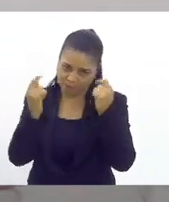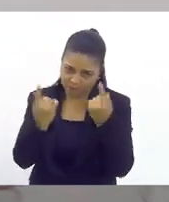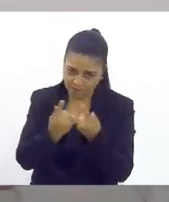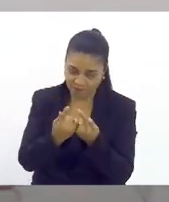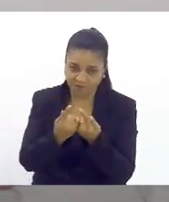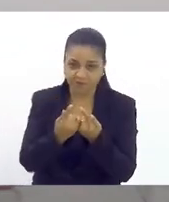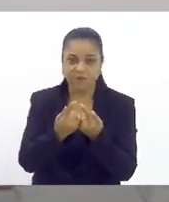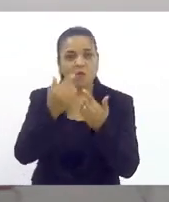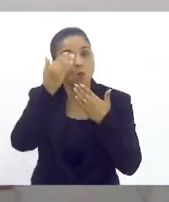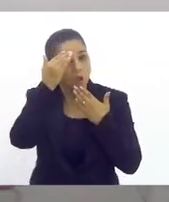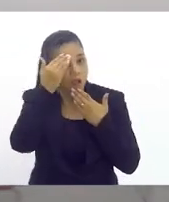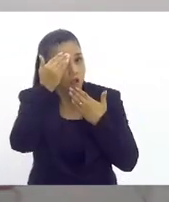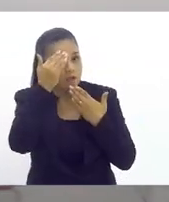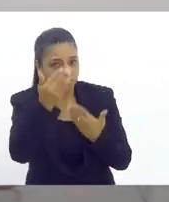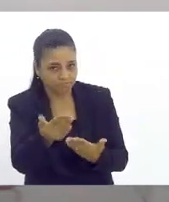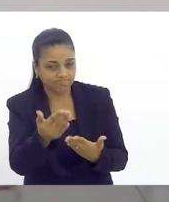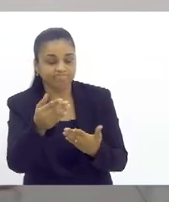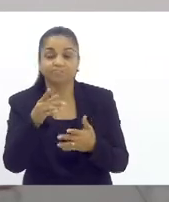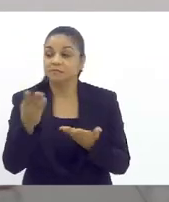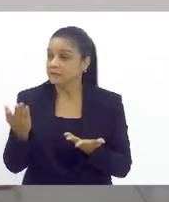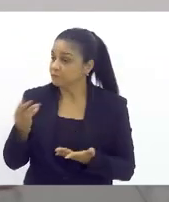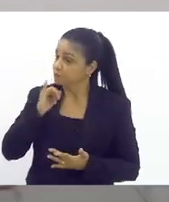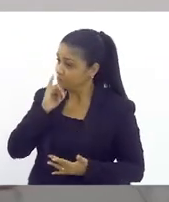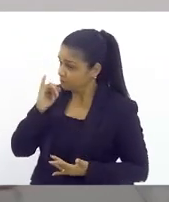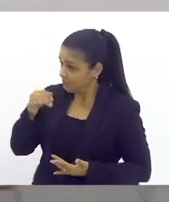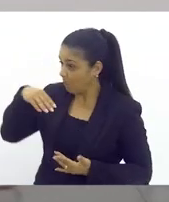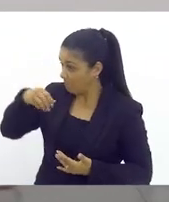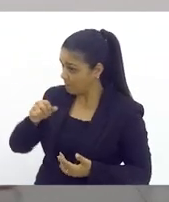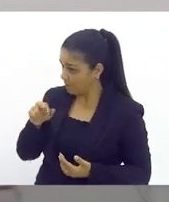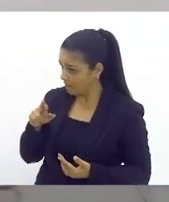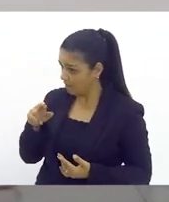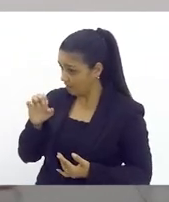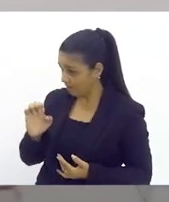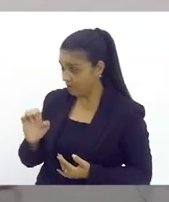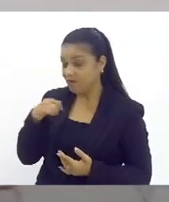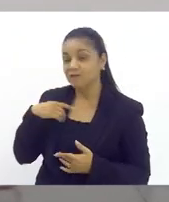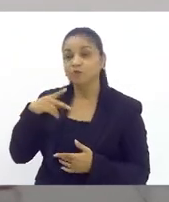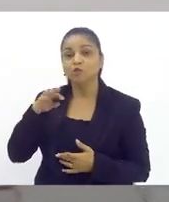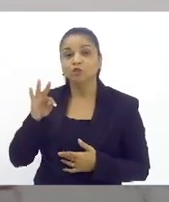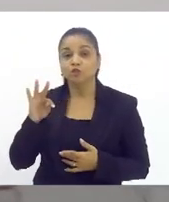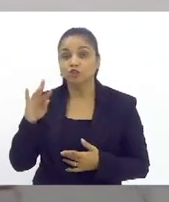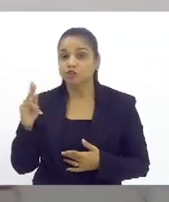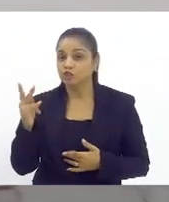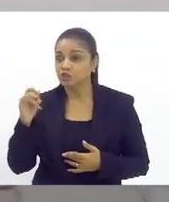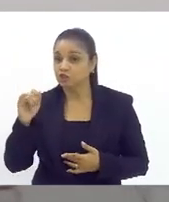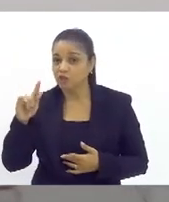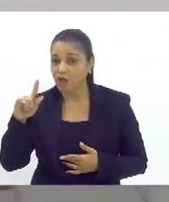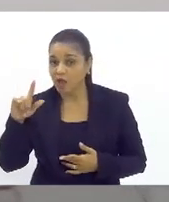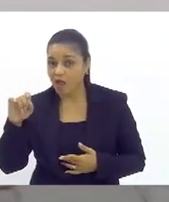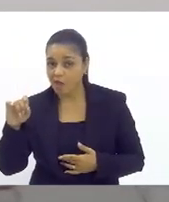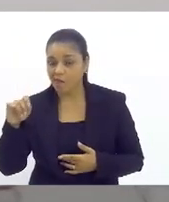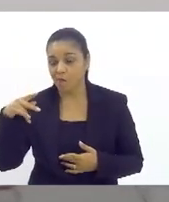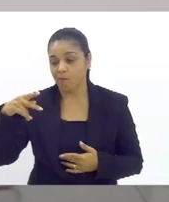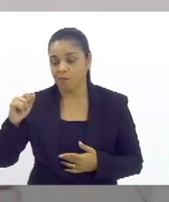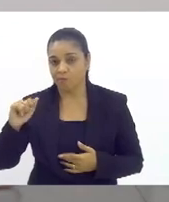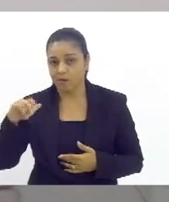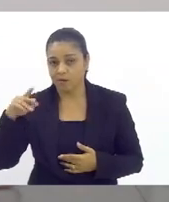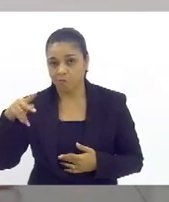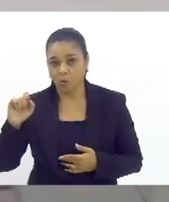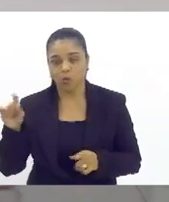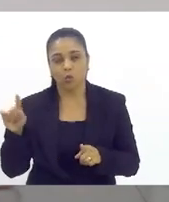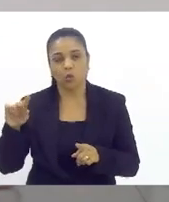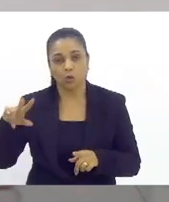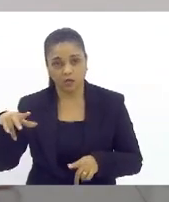eu vou dizer uma coisa para você Marie o Tiago Pampulha e o fio tem muita sorte de